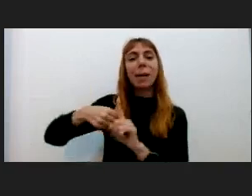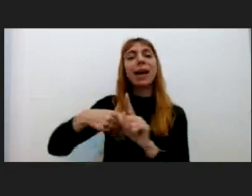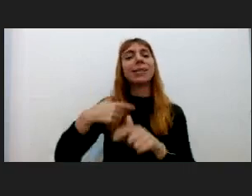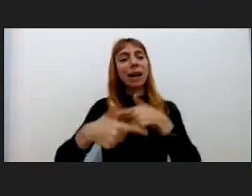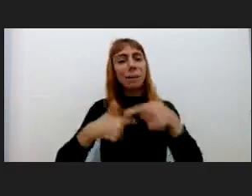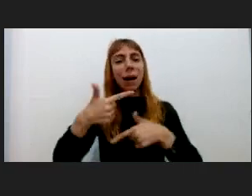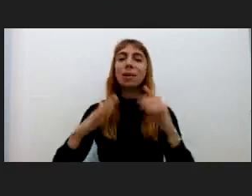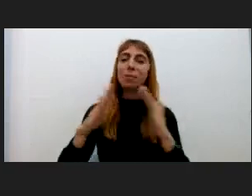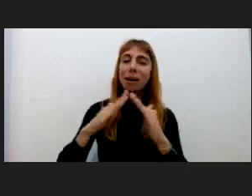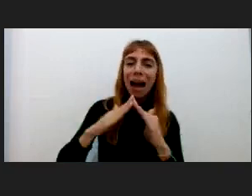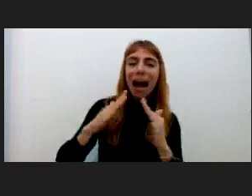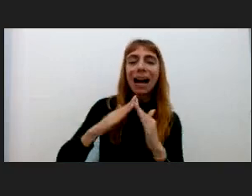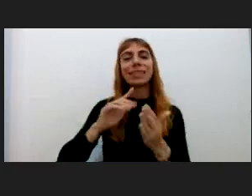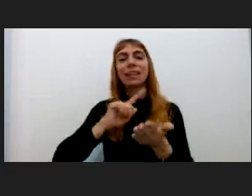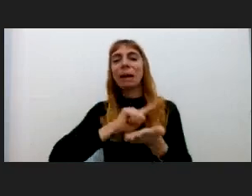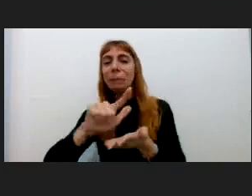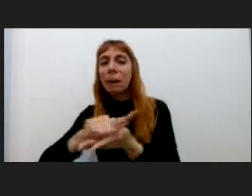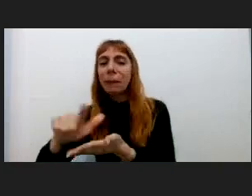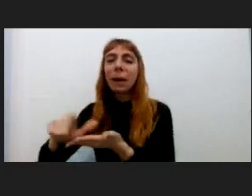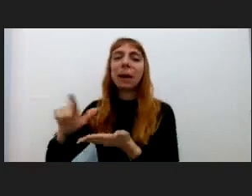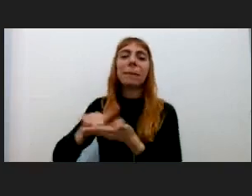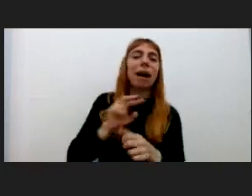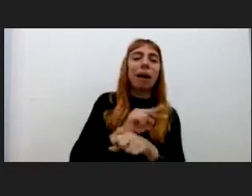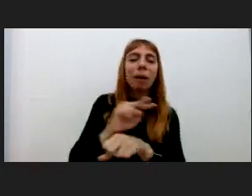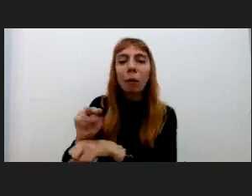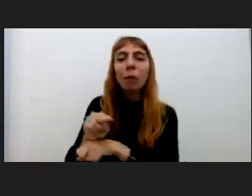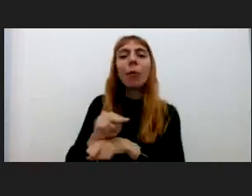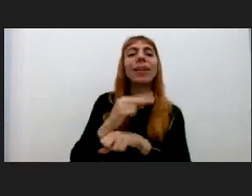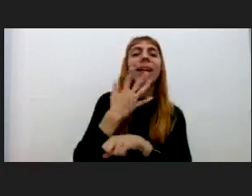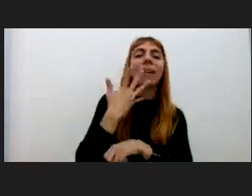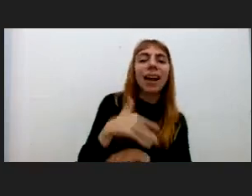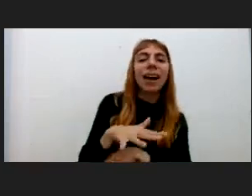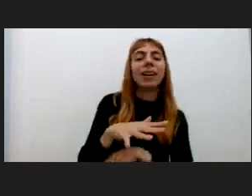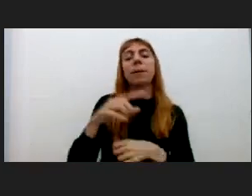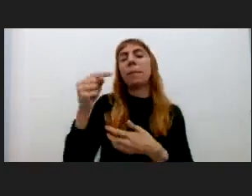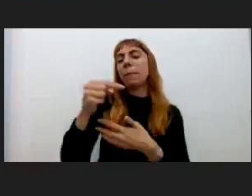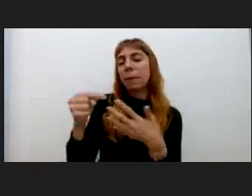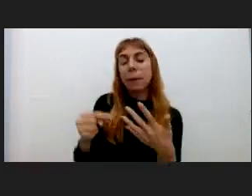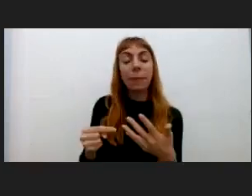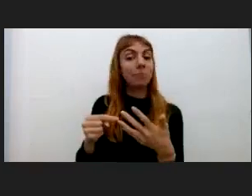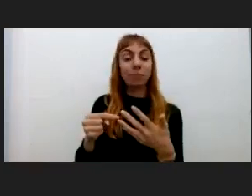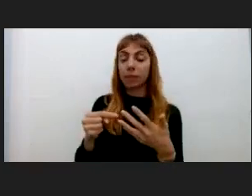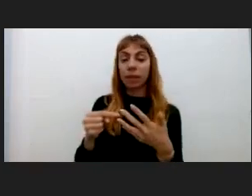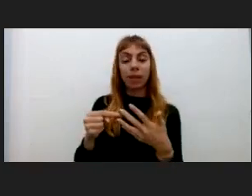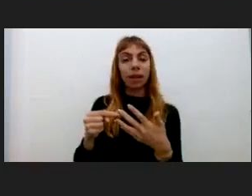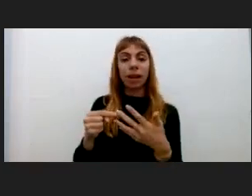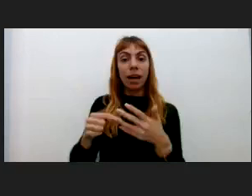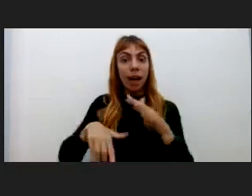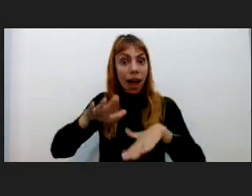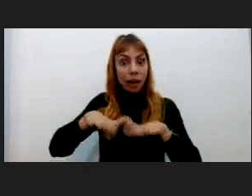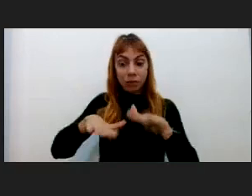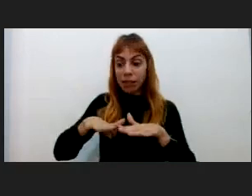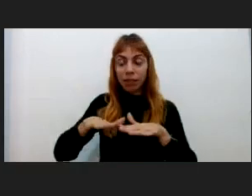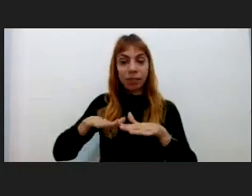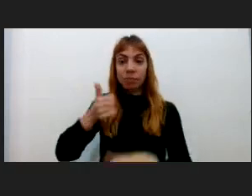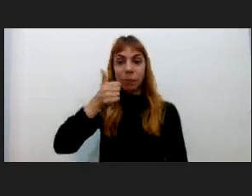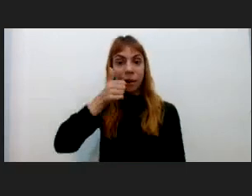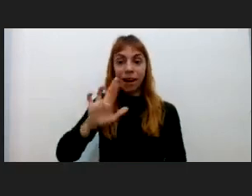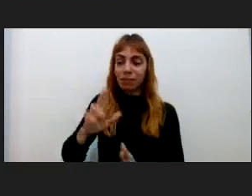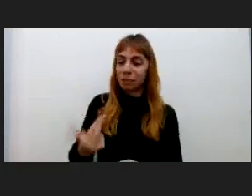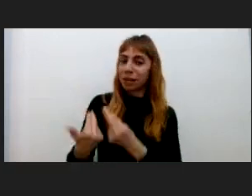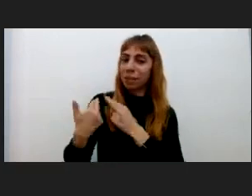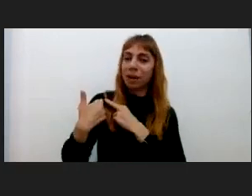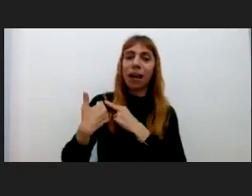afazeres domésticos que não são, muitas das vezes, divididos com o homem, com outras pessoas da